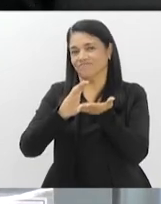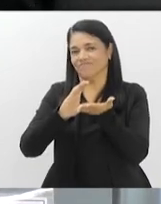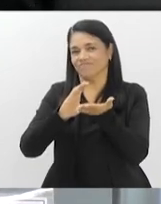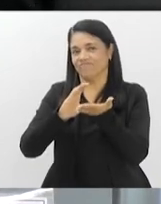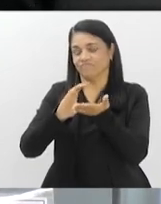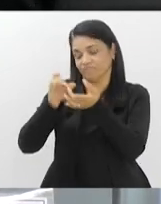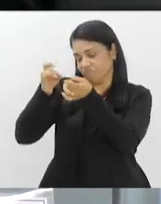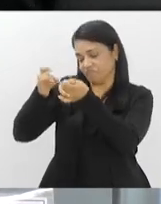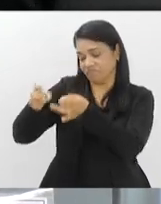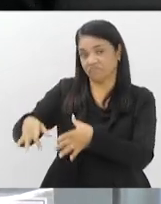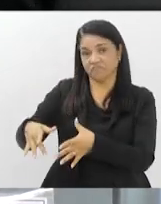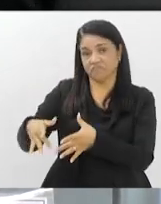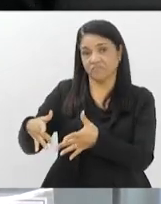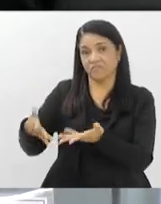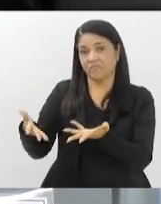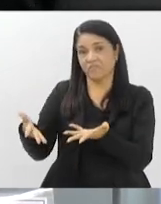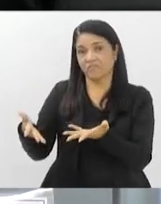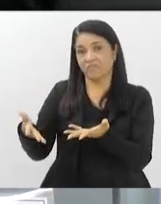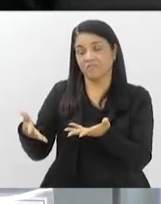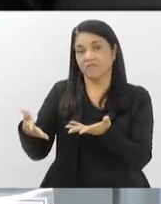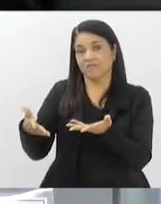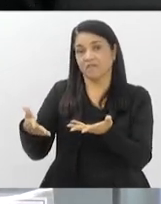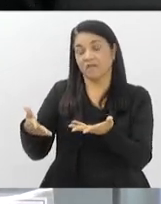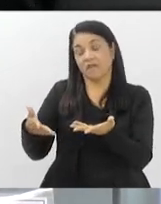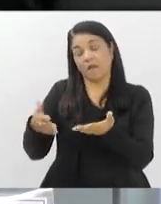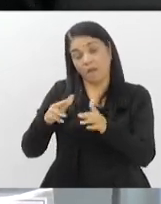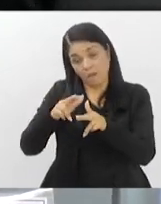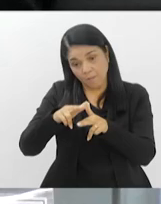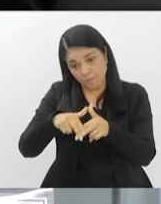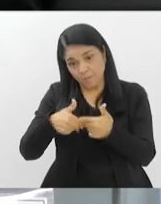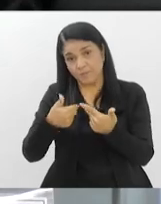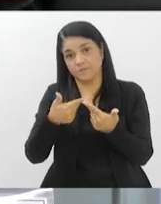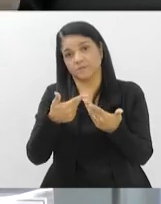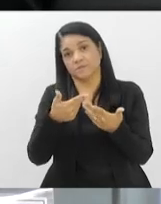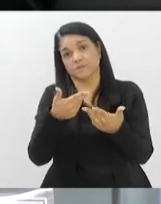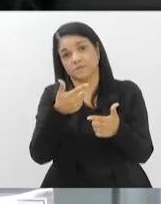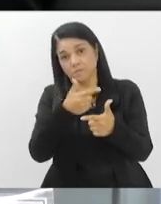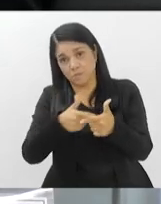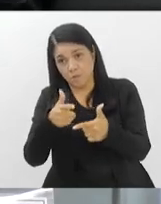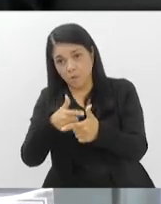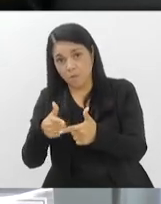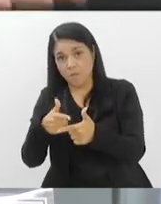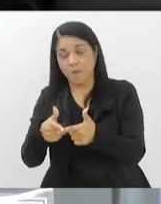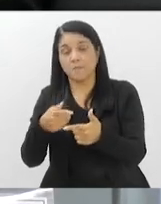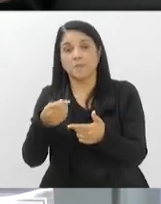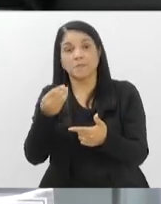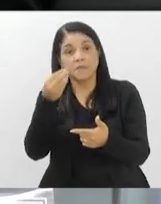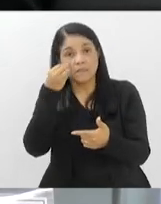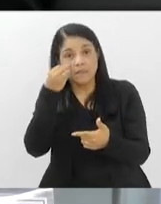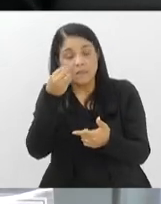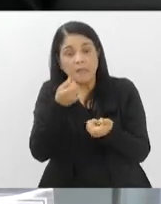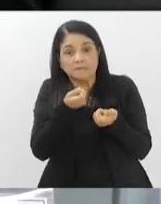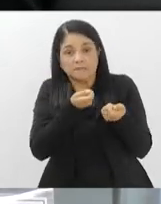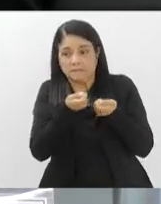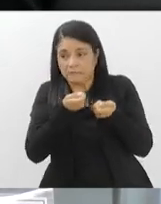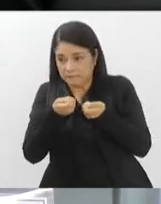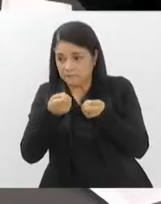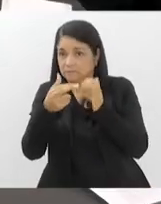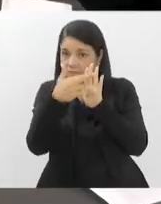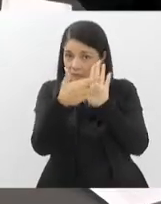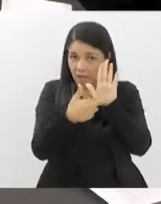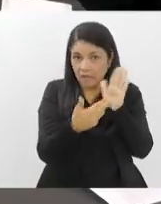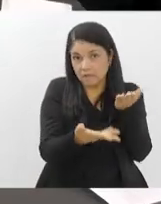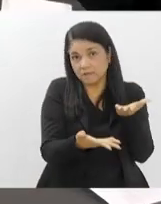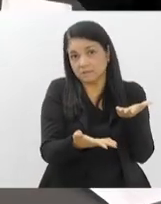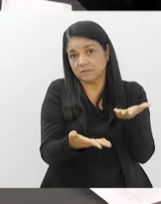conselho largado. Exatamente isso. E por exatamente isso abriu isso. Essa brecha para que a gente tentasse regulamentar aqui. Perfeito. Senhor presidente,